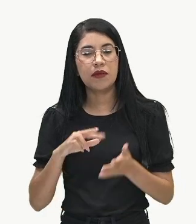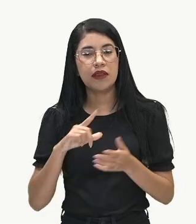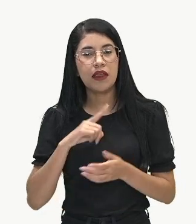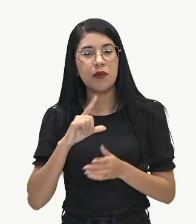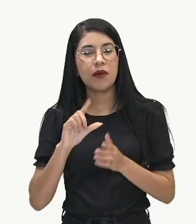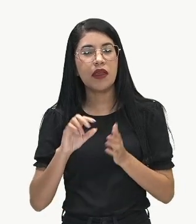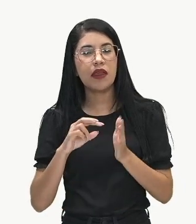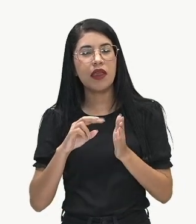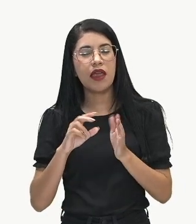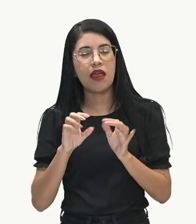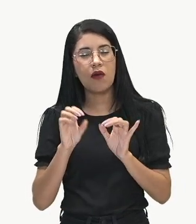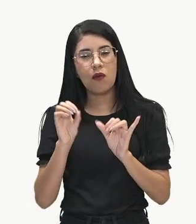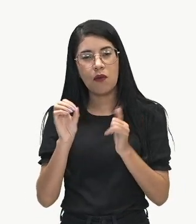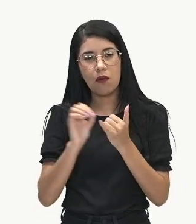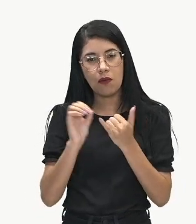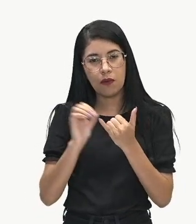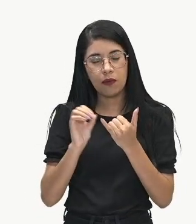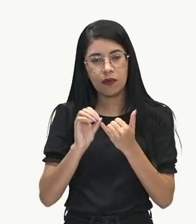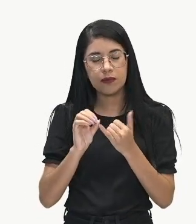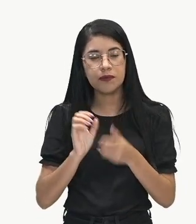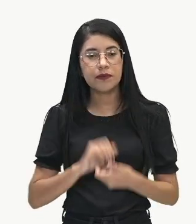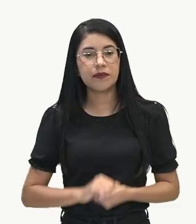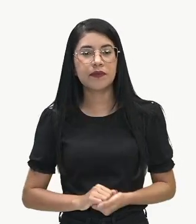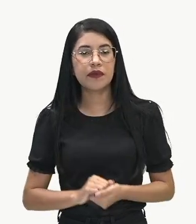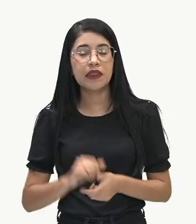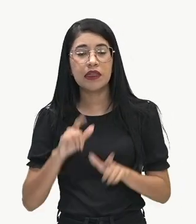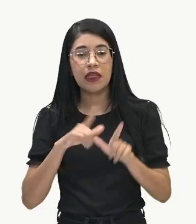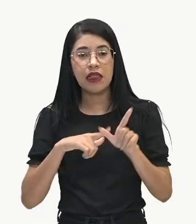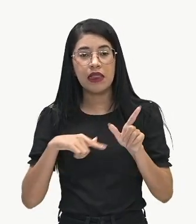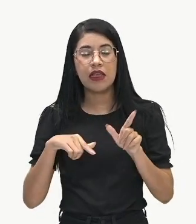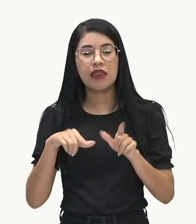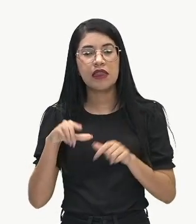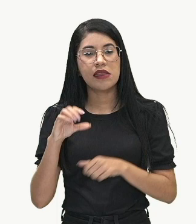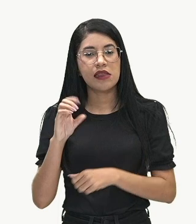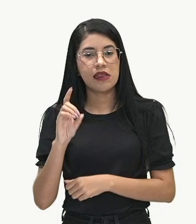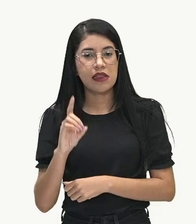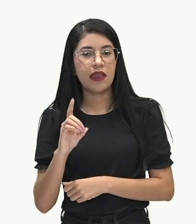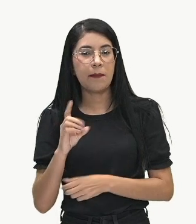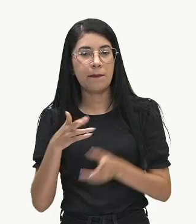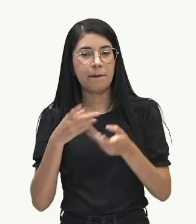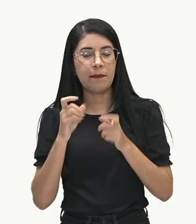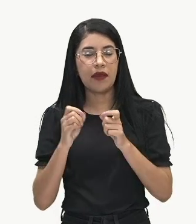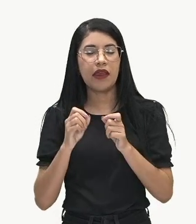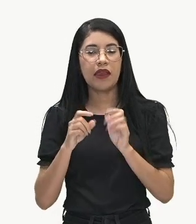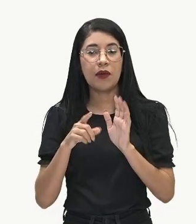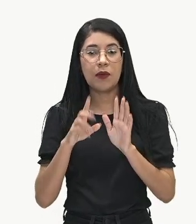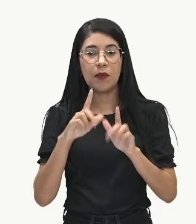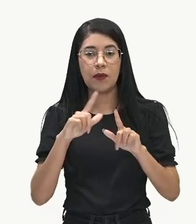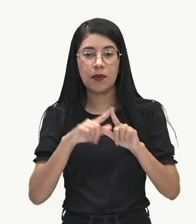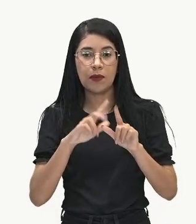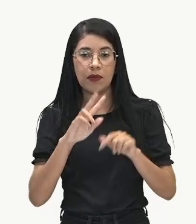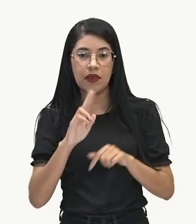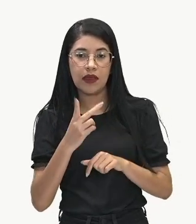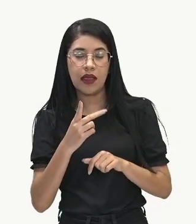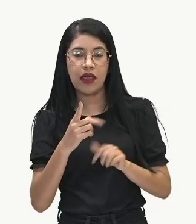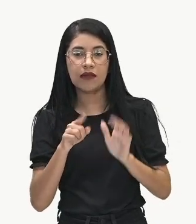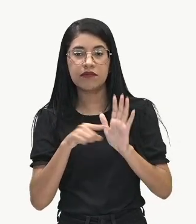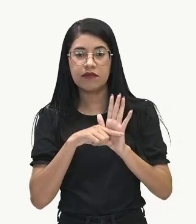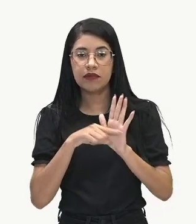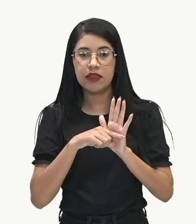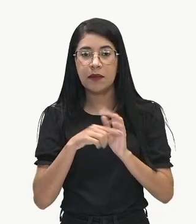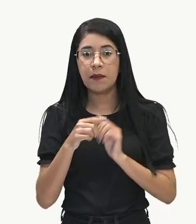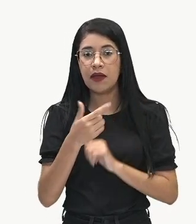Já na letra D, note que o ΔH é negativo. E eu não tenho oxigênio. Então eu posso também ter